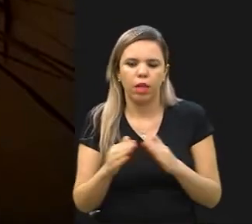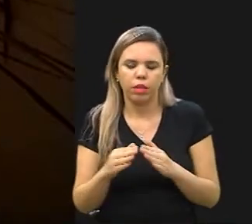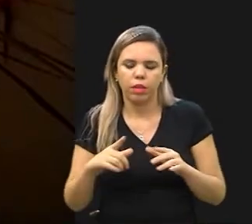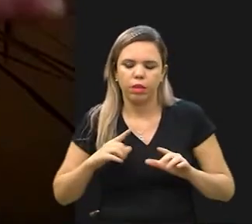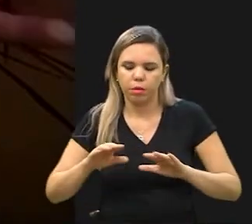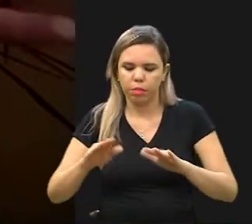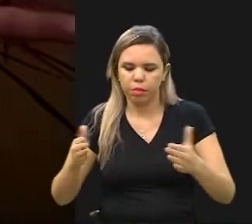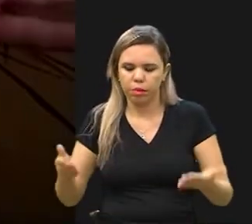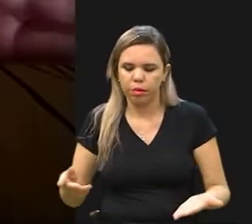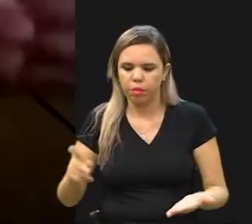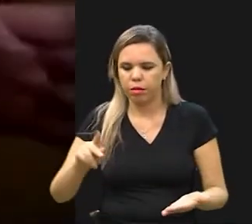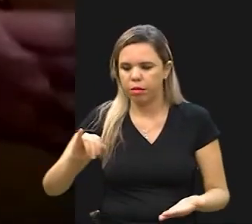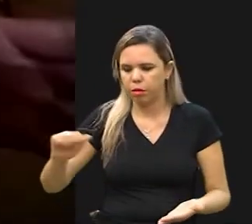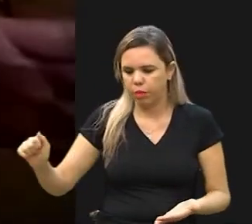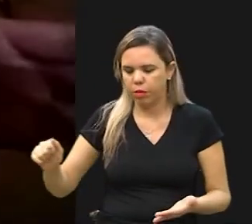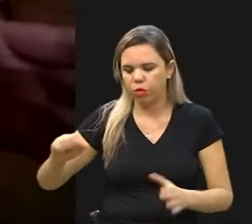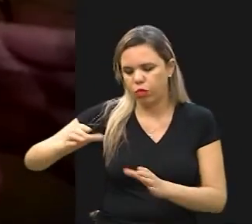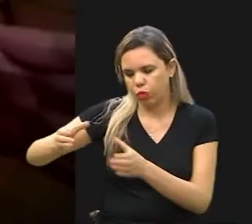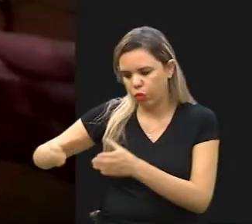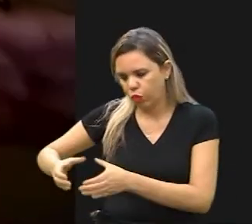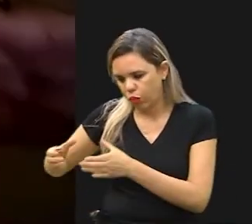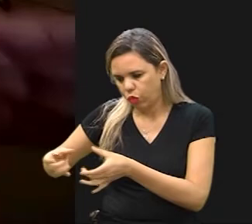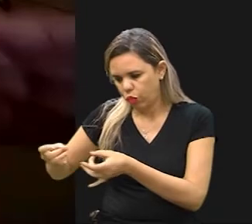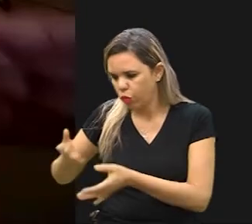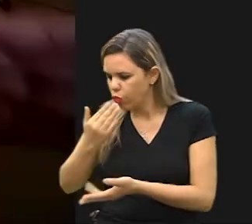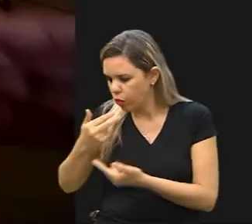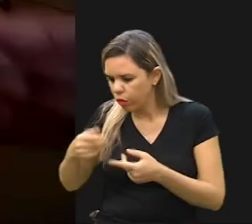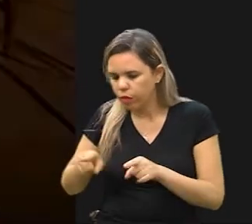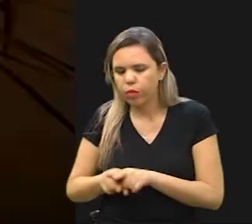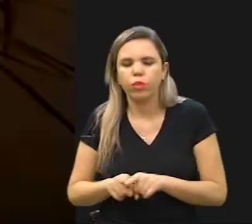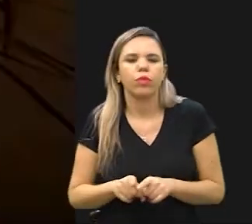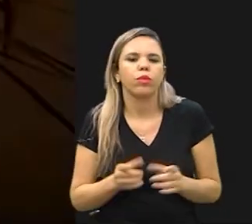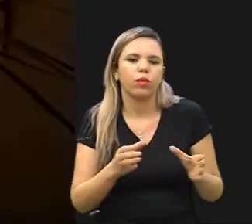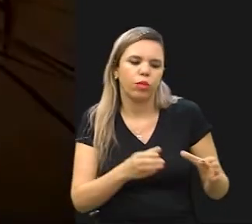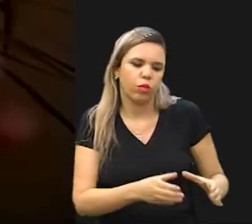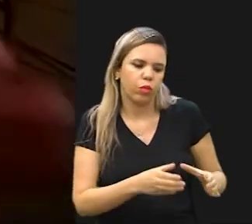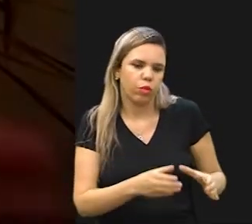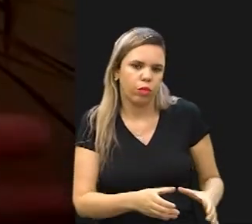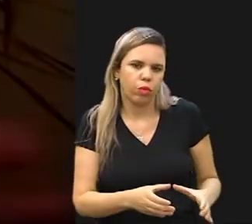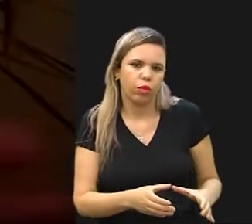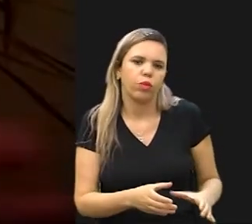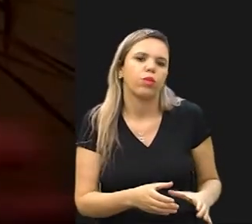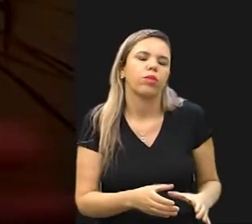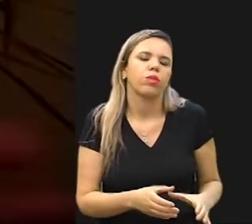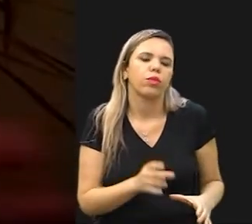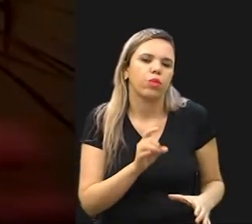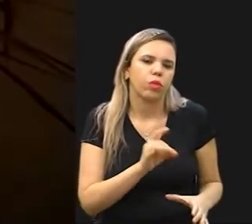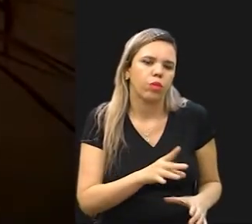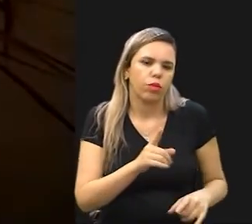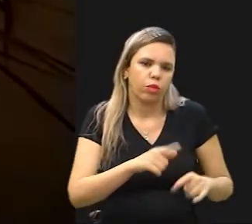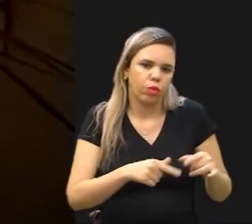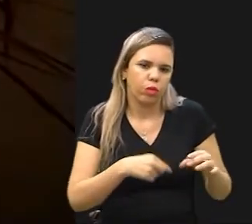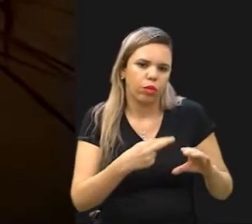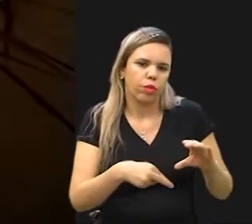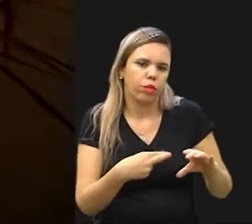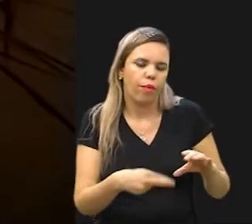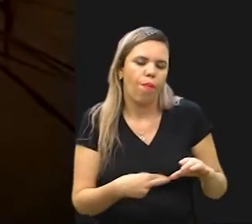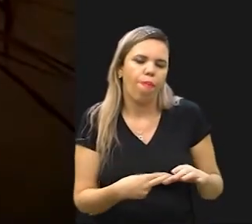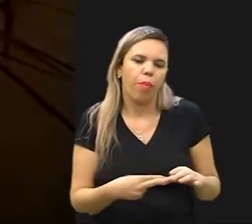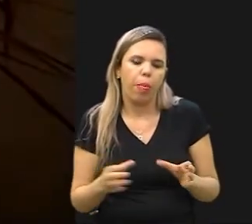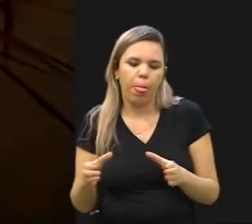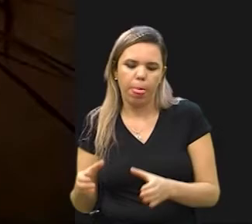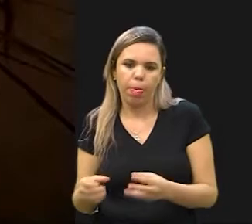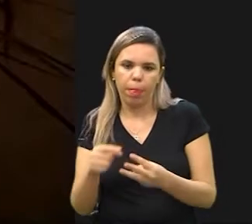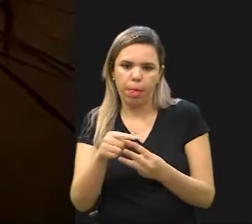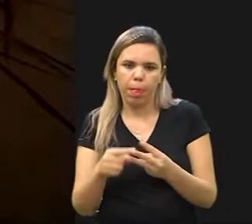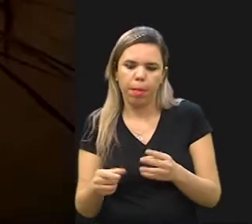legal que a gente tenha um potinho para a gente colocar só os restos alimentares, um potinho para a gente colocar só o material reciclável